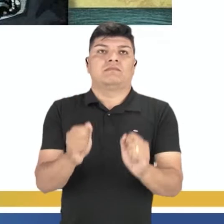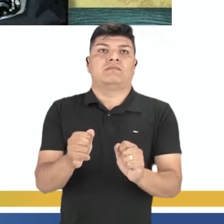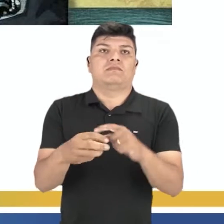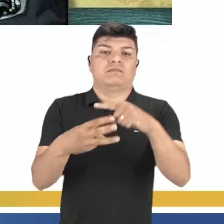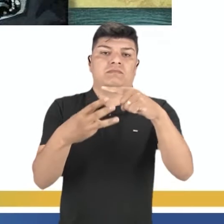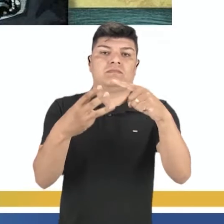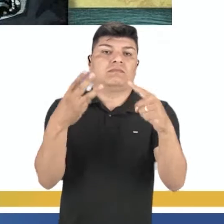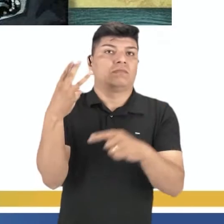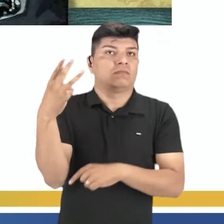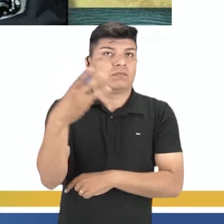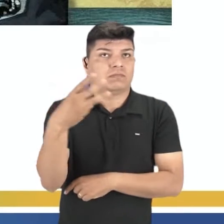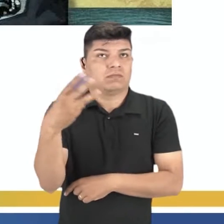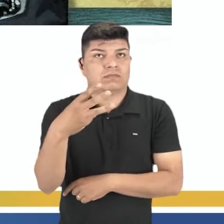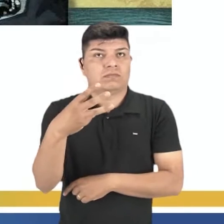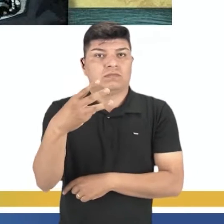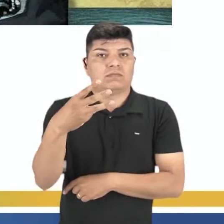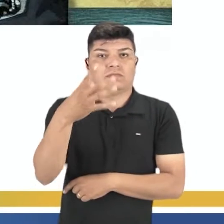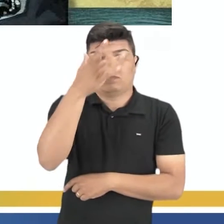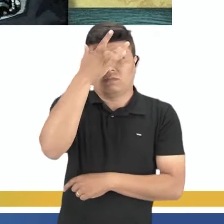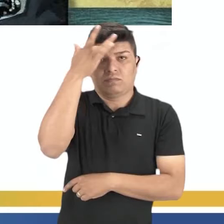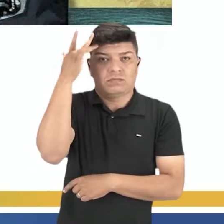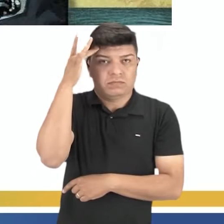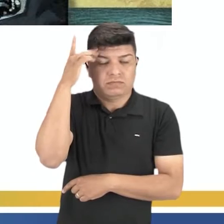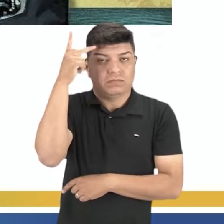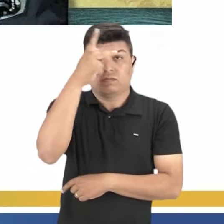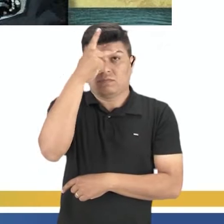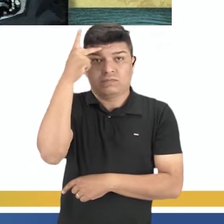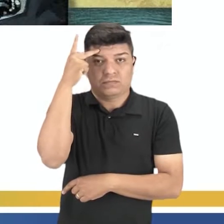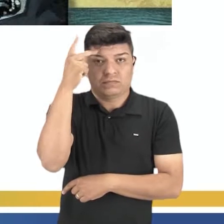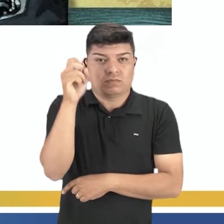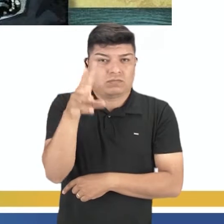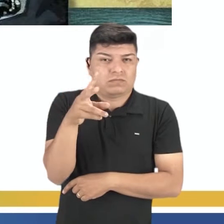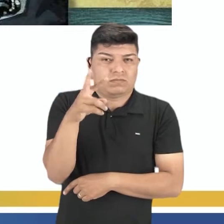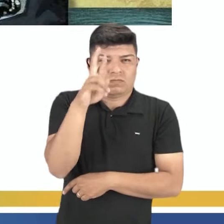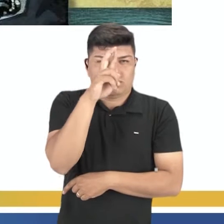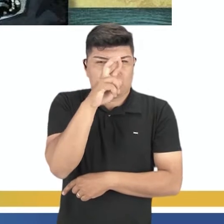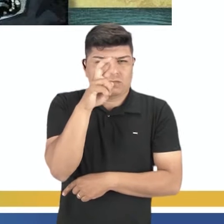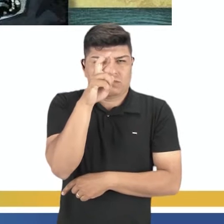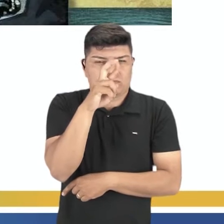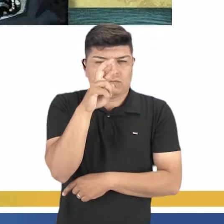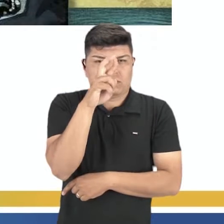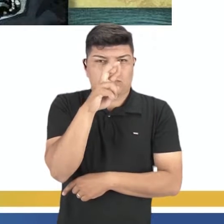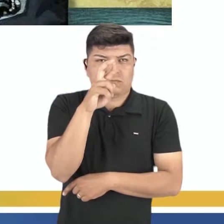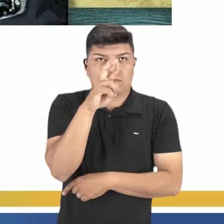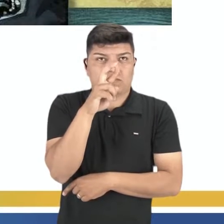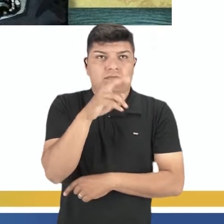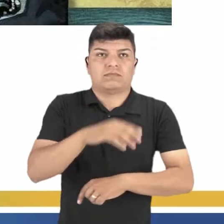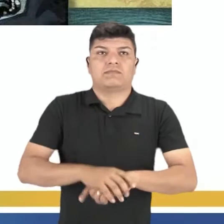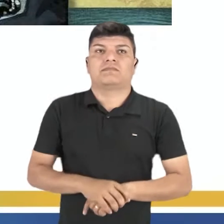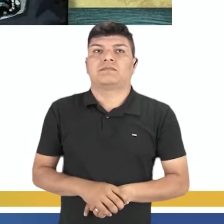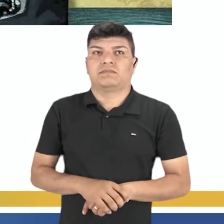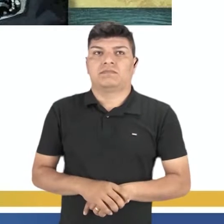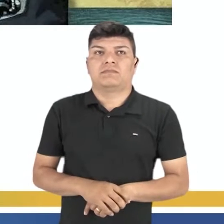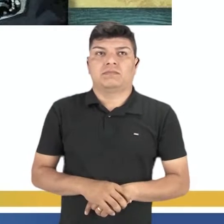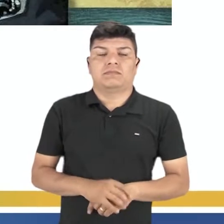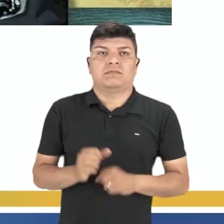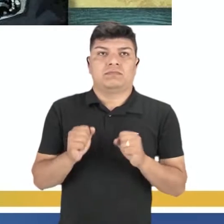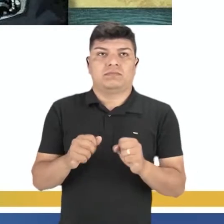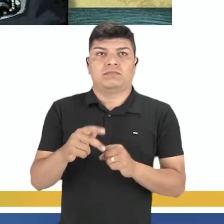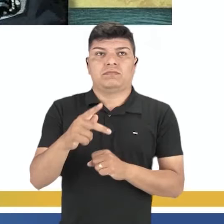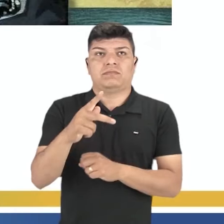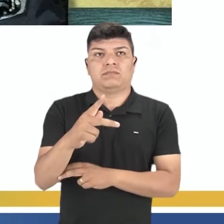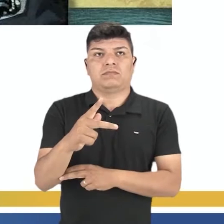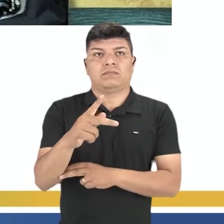terceira pessoa, tá? É aquele que só observa, daí o nome dele, observador. Ele pode